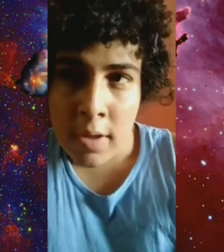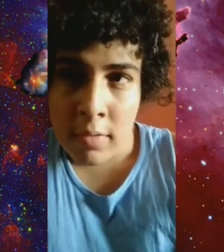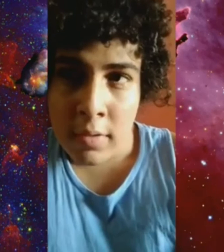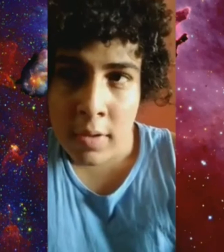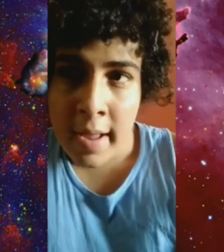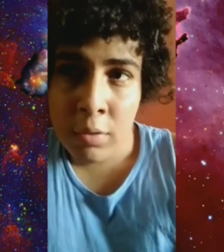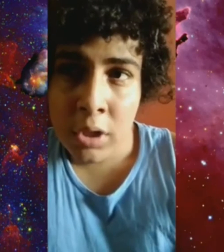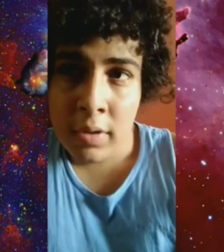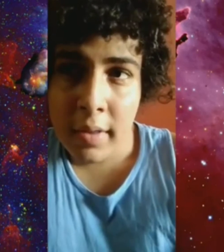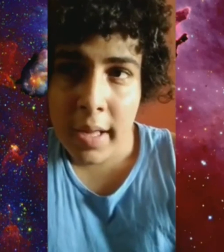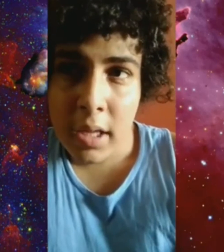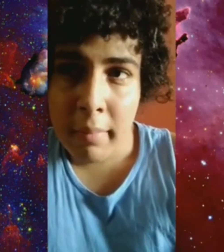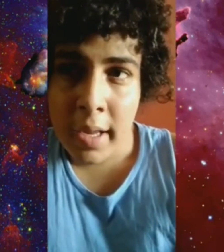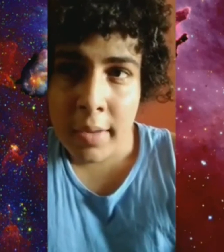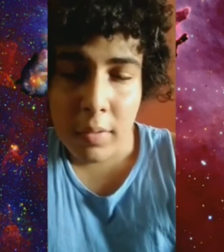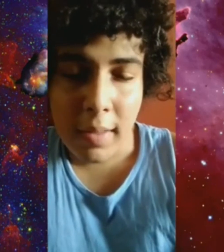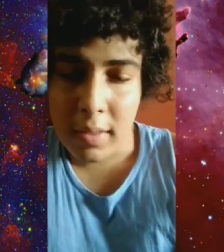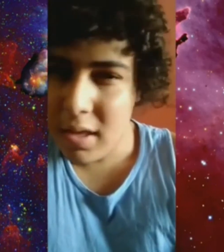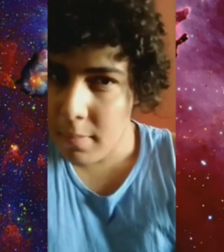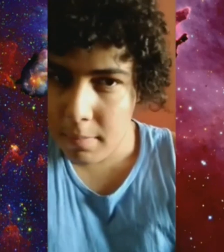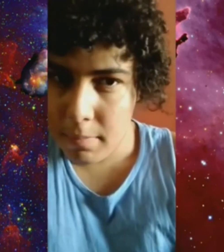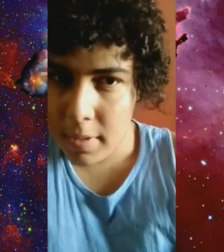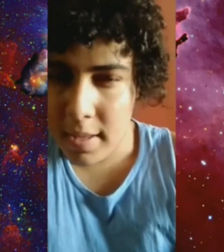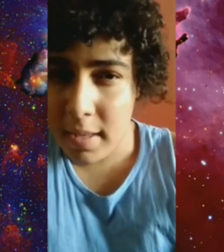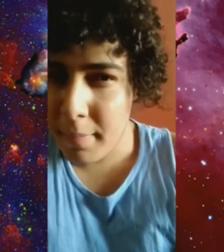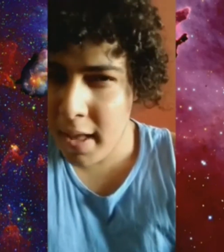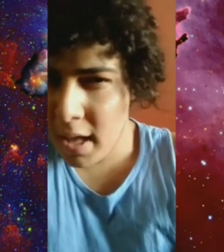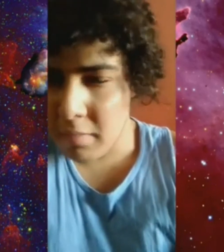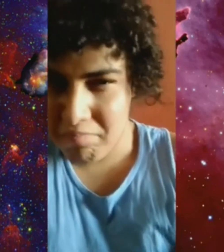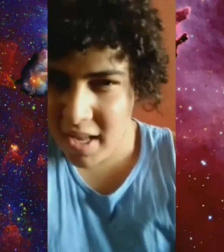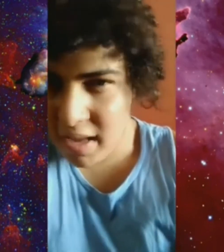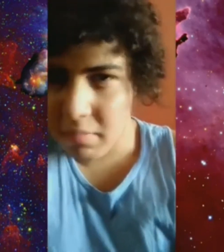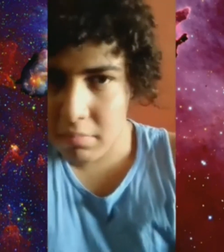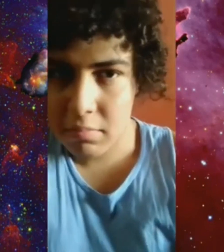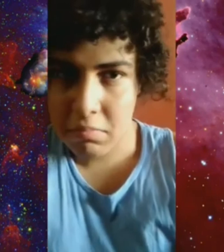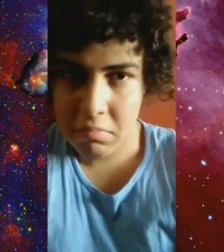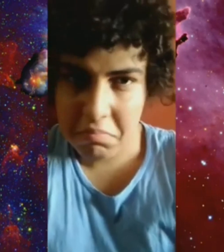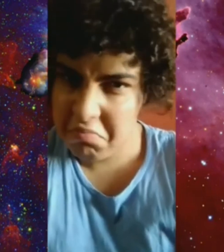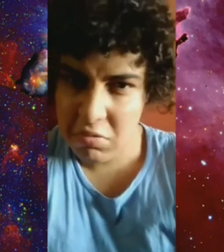E se der, hoje eu vou desenhar também um Saci Pererê pra, né?